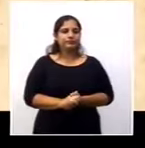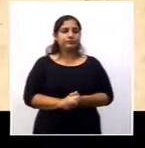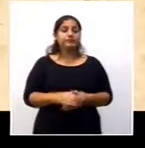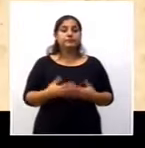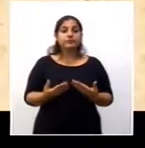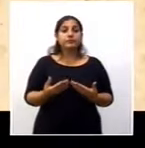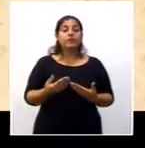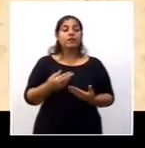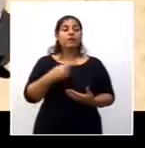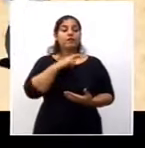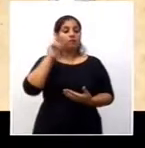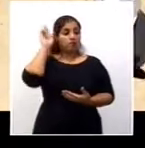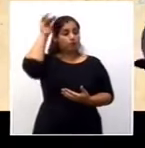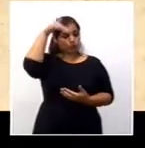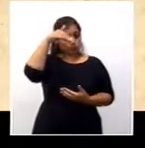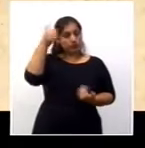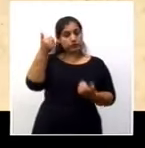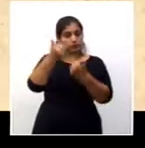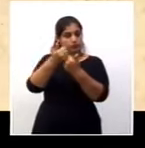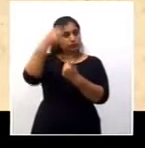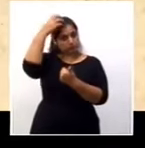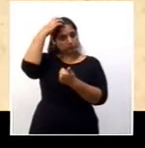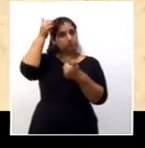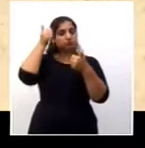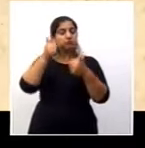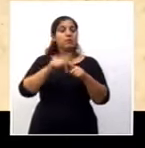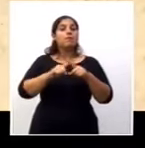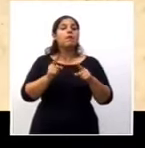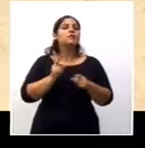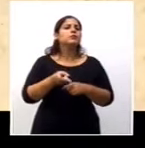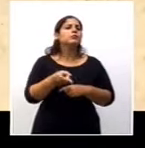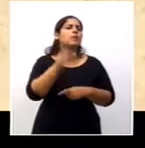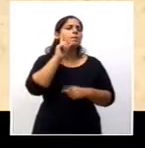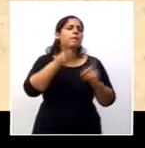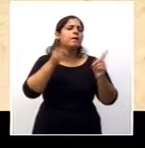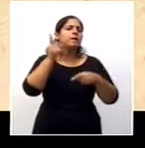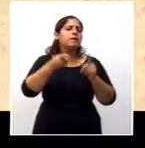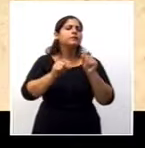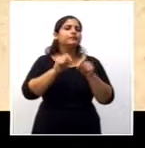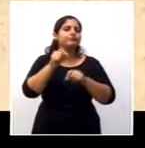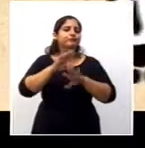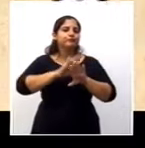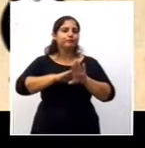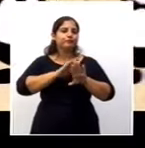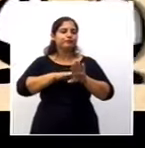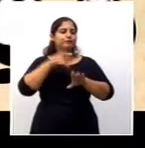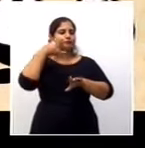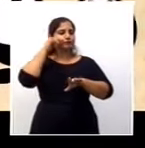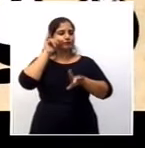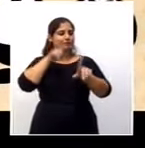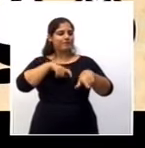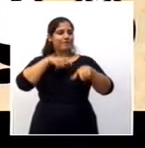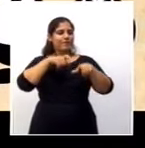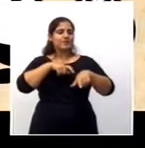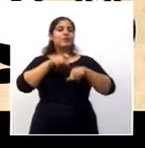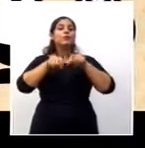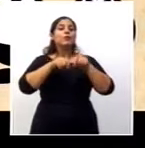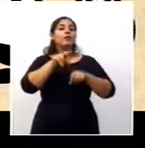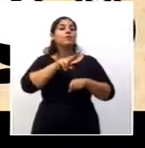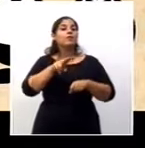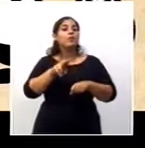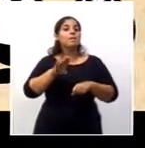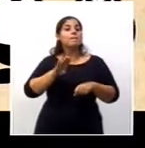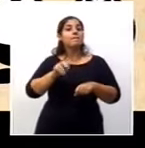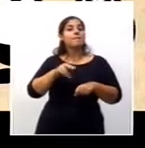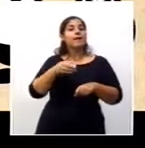A República havia substituído a monarquia. Mas quem continuava mandando eram os fazendeiros conhecidos como